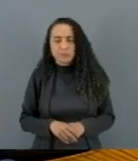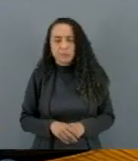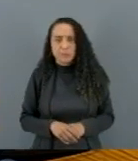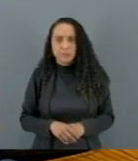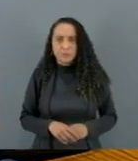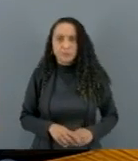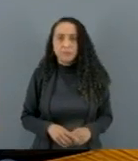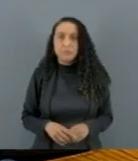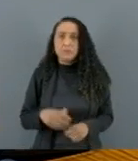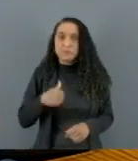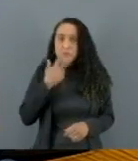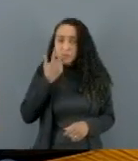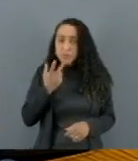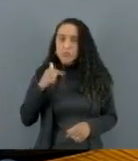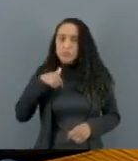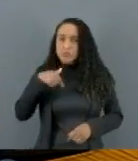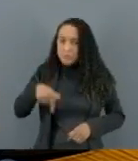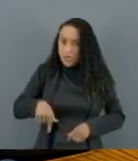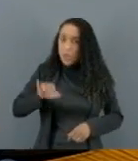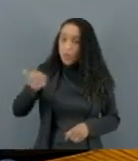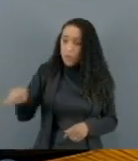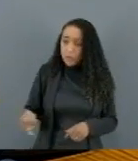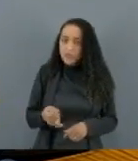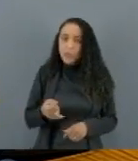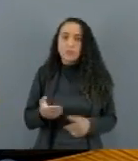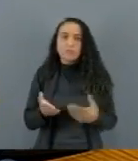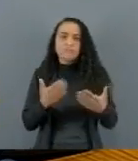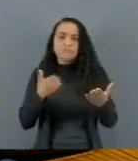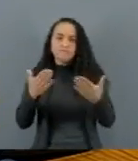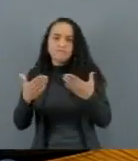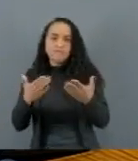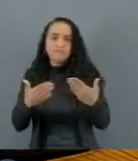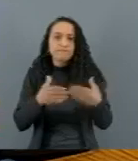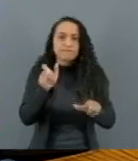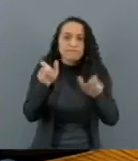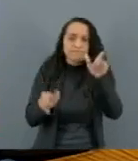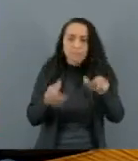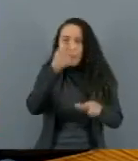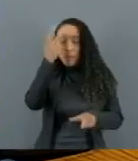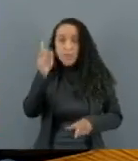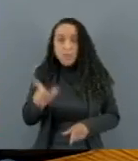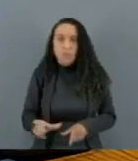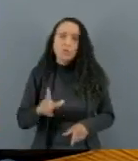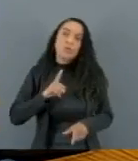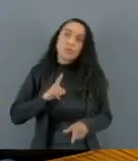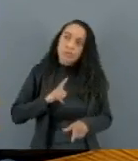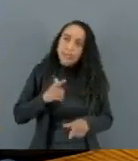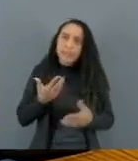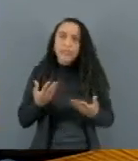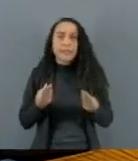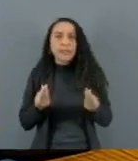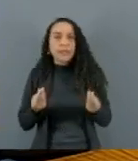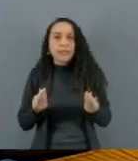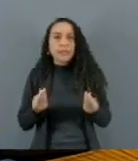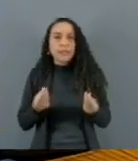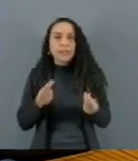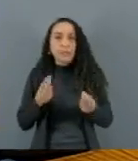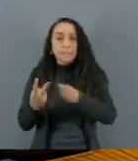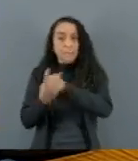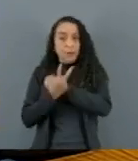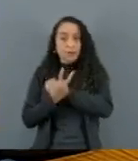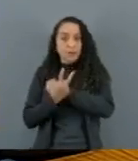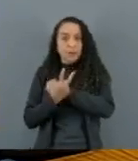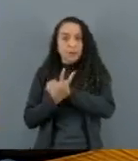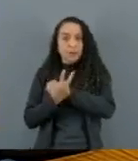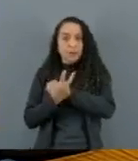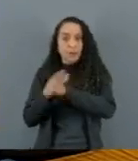Então, eu acho que aqui nós temos uma oportunidade de conversarmos com alguém que tem uma certa, como é que eu posso dizer, blindagem, já que não é um